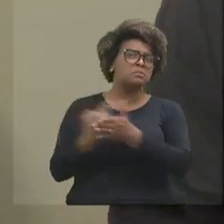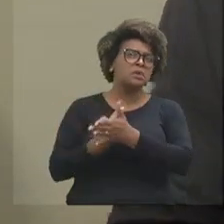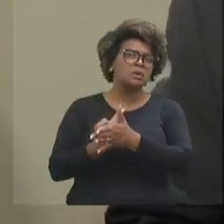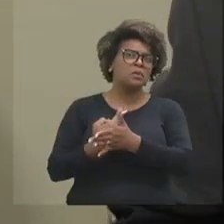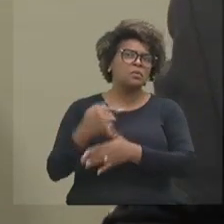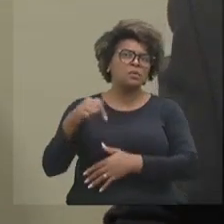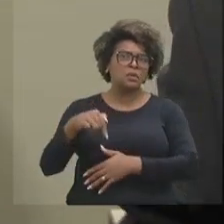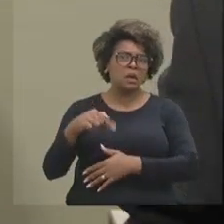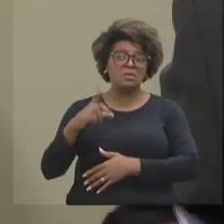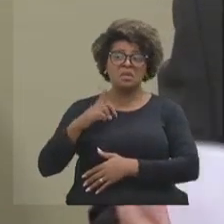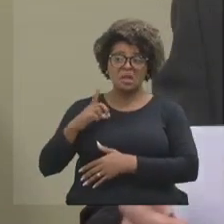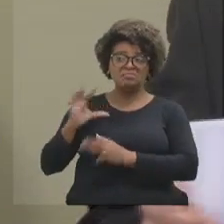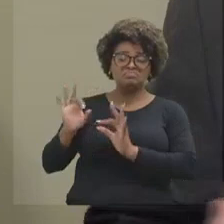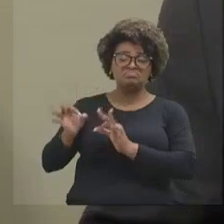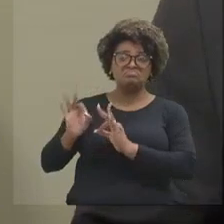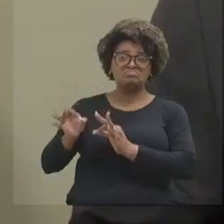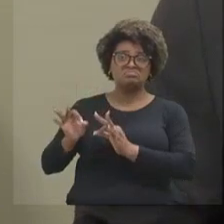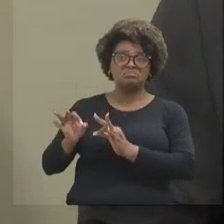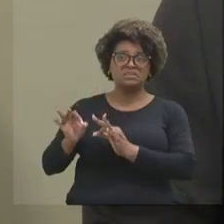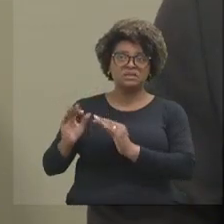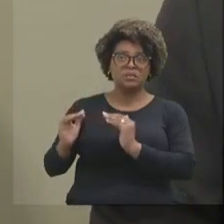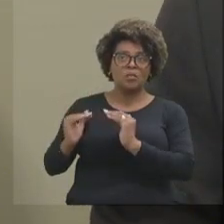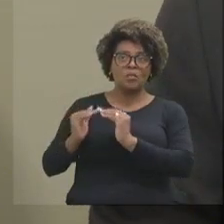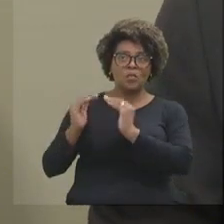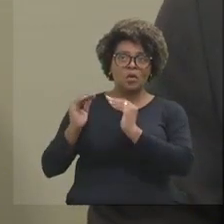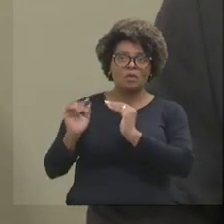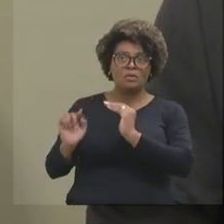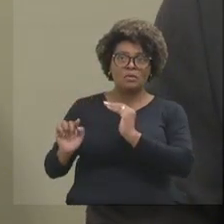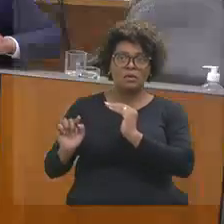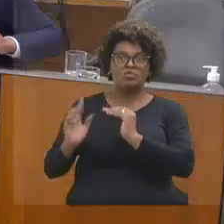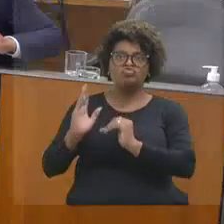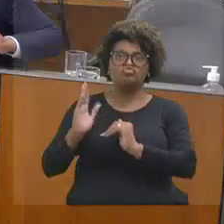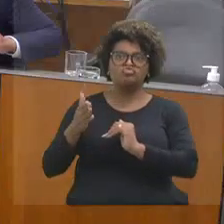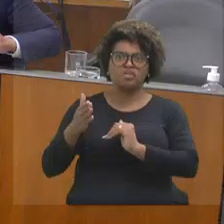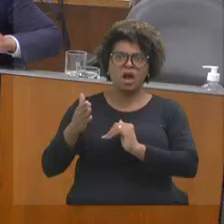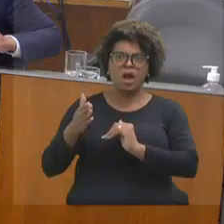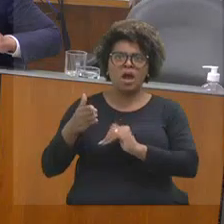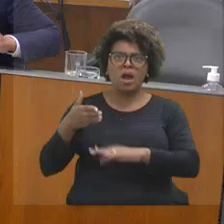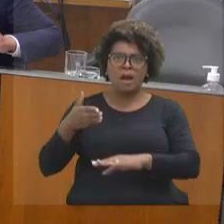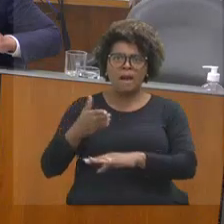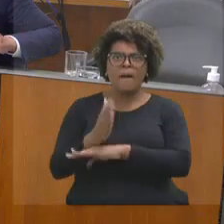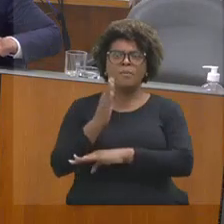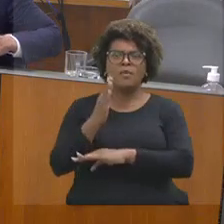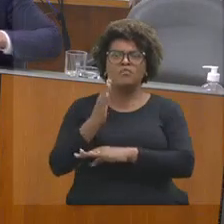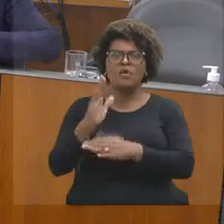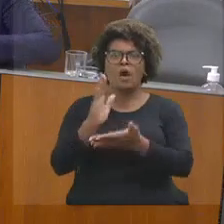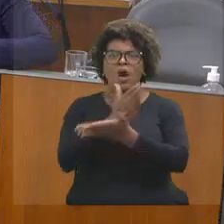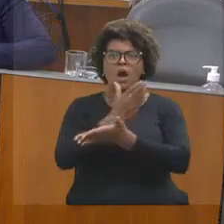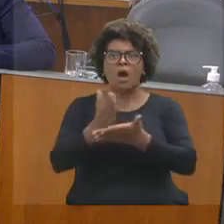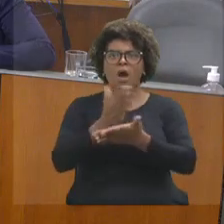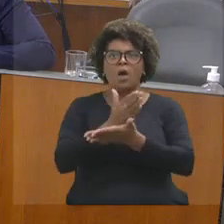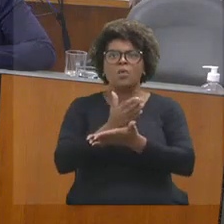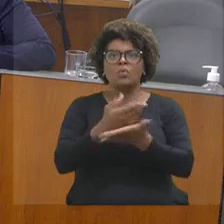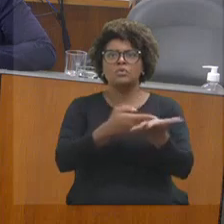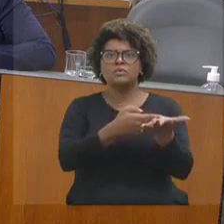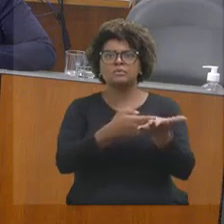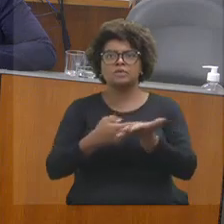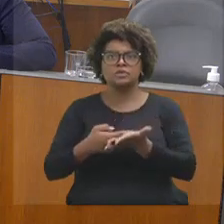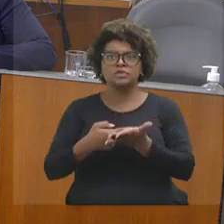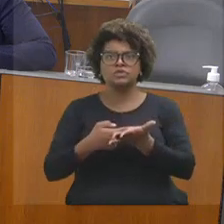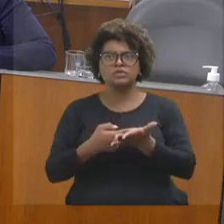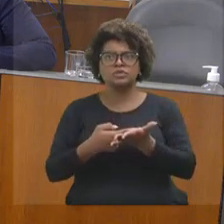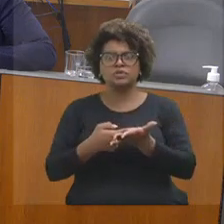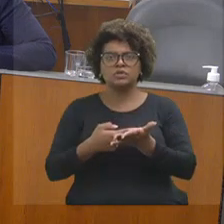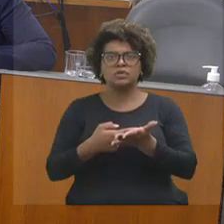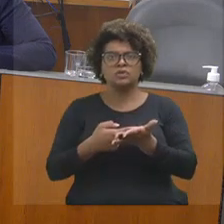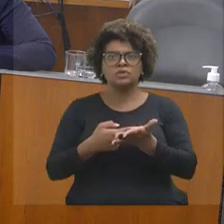aqui e ele tem toda a razão nós aprovamos alguns requerimentos solicitando pedido